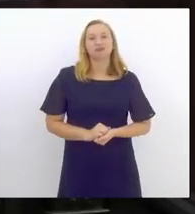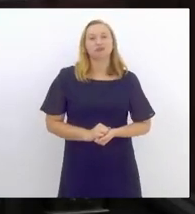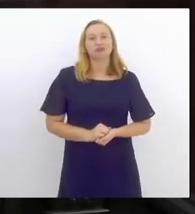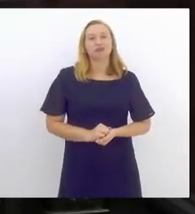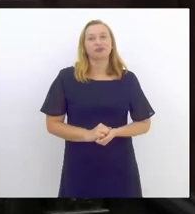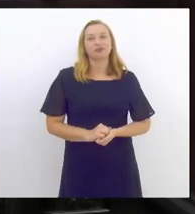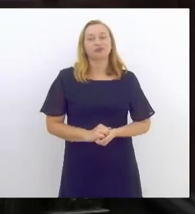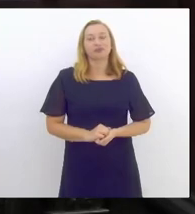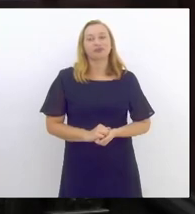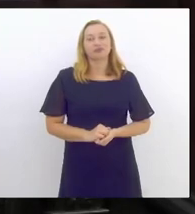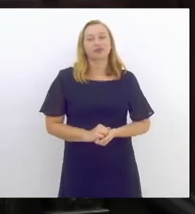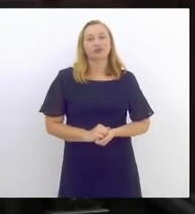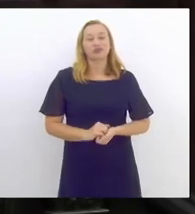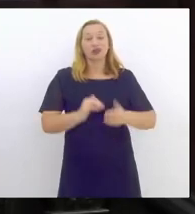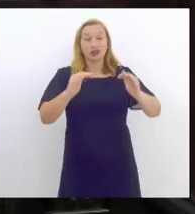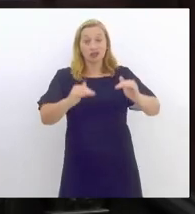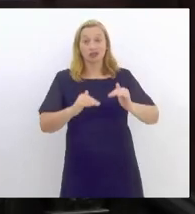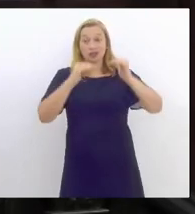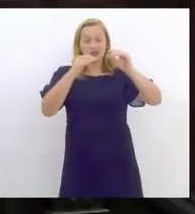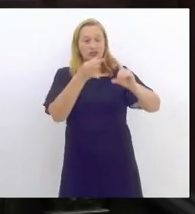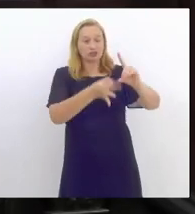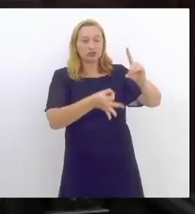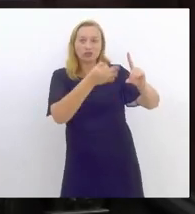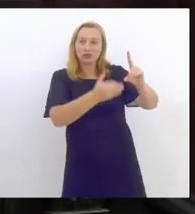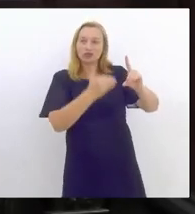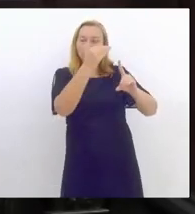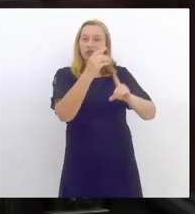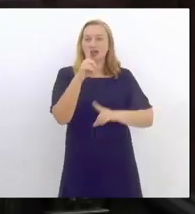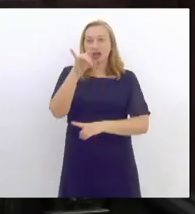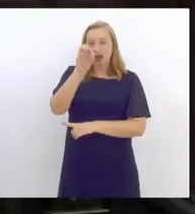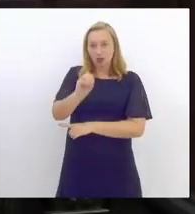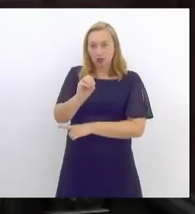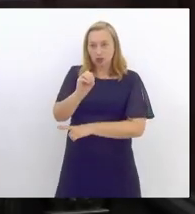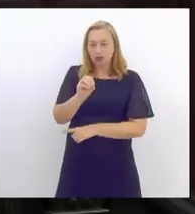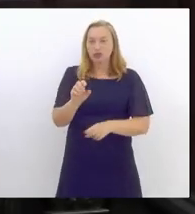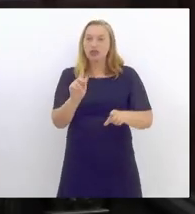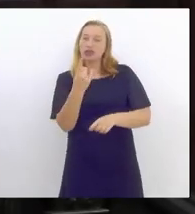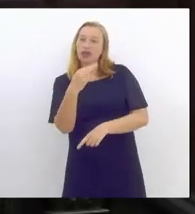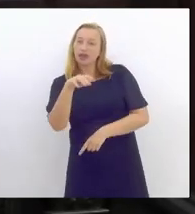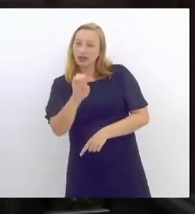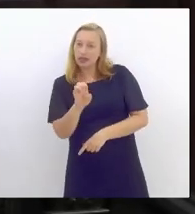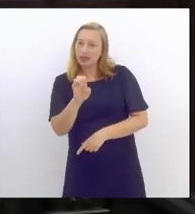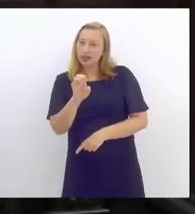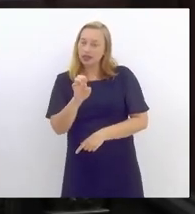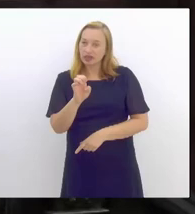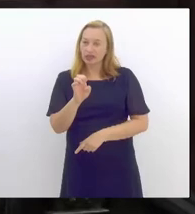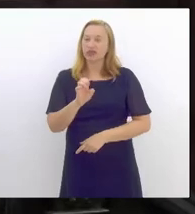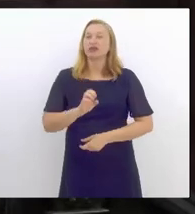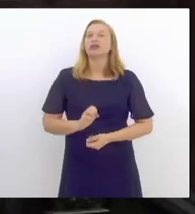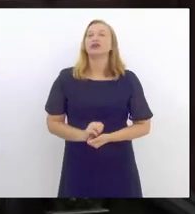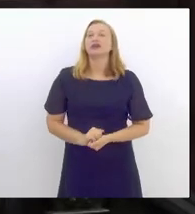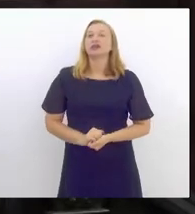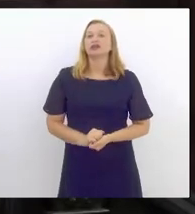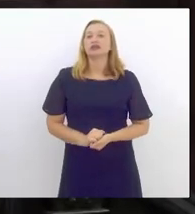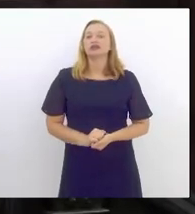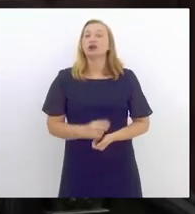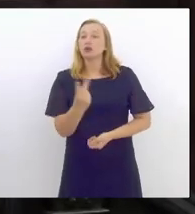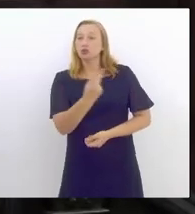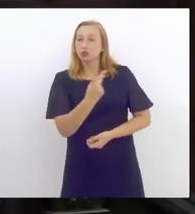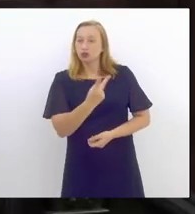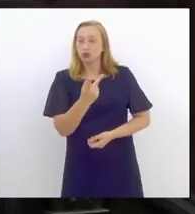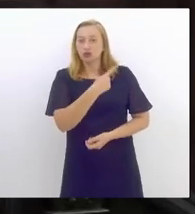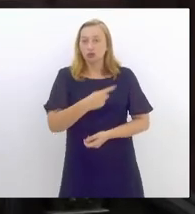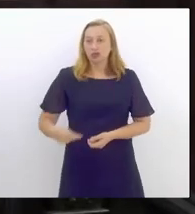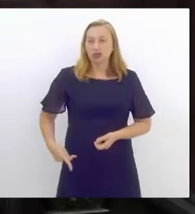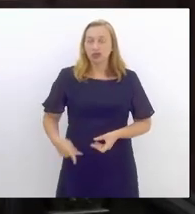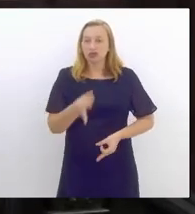excelentíssimos desembargadores Cláudio de Melo Tavares e Henrique Carlos de Andrade Figueira, os dois presidentes do